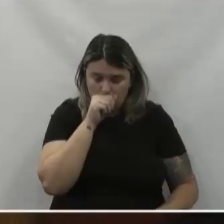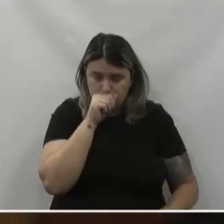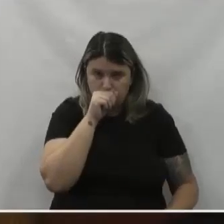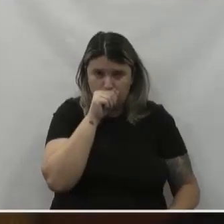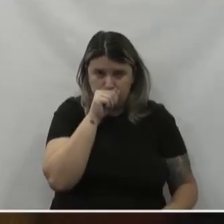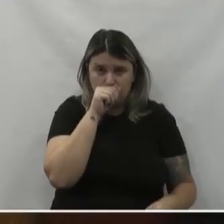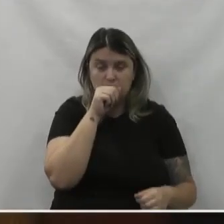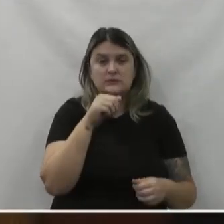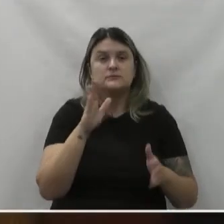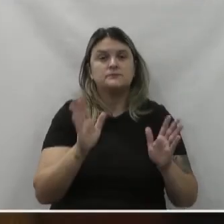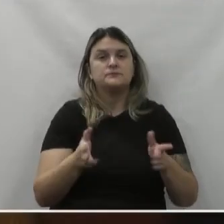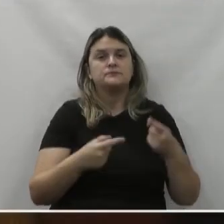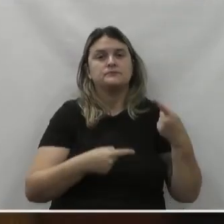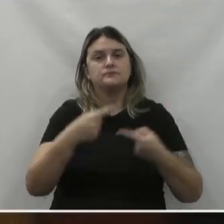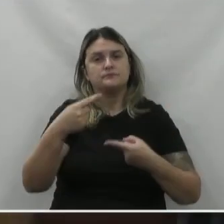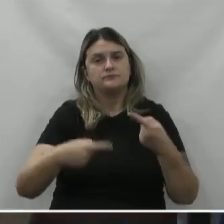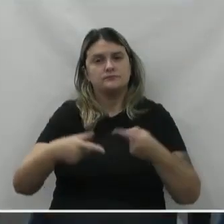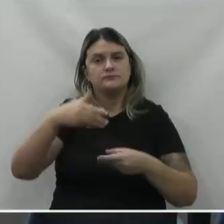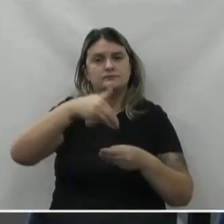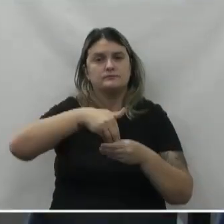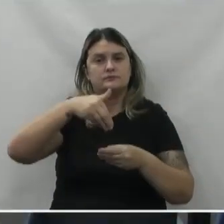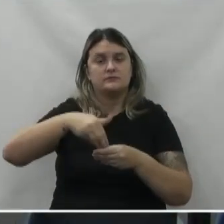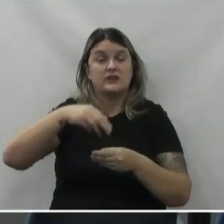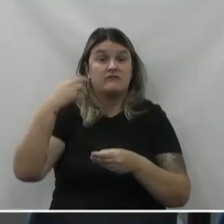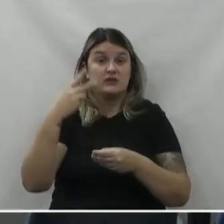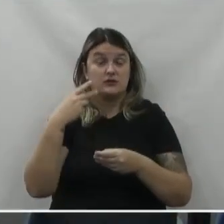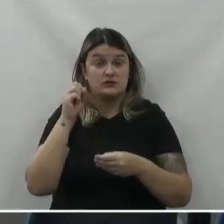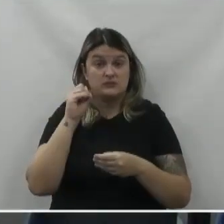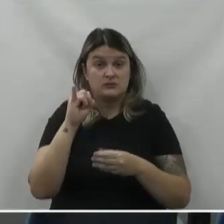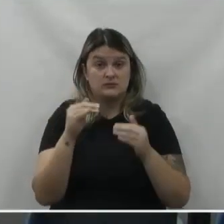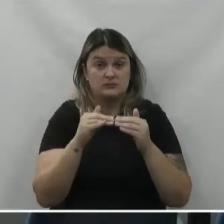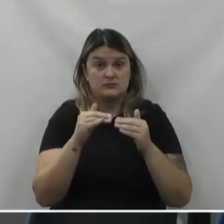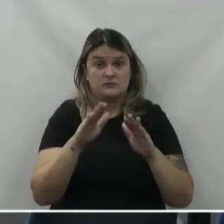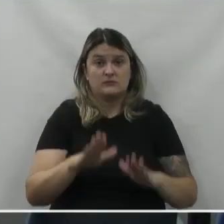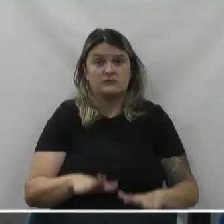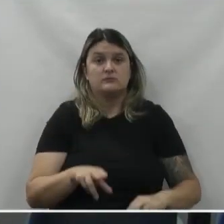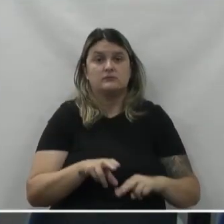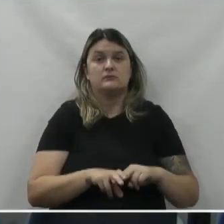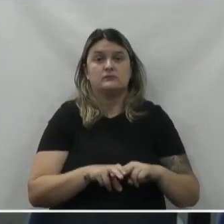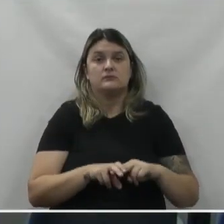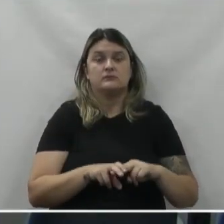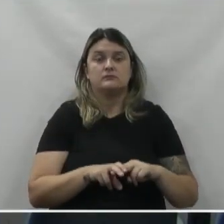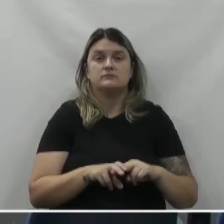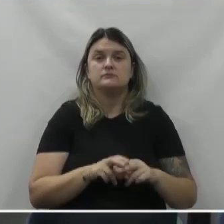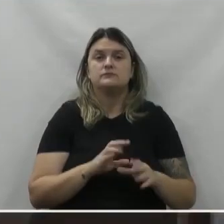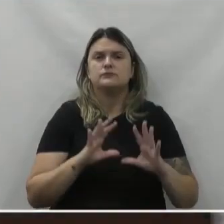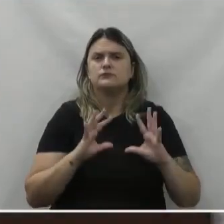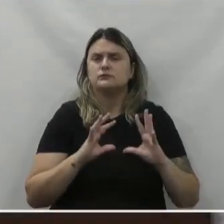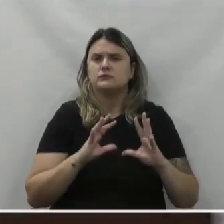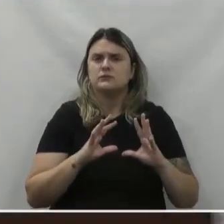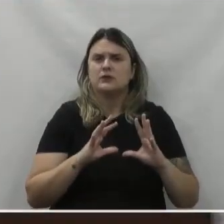discussão? Em votação. Senhores vereadores que aprovam, permaneçam como estão.